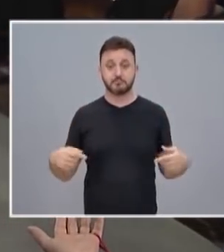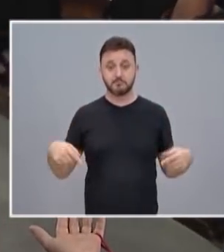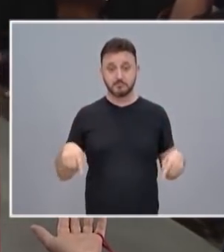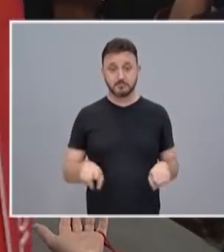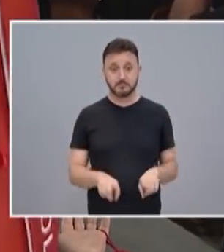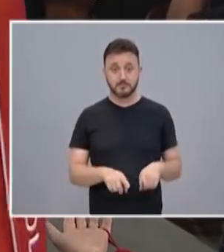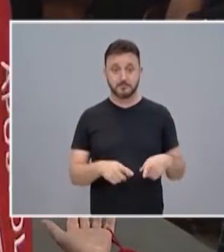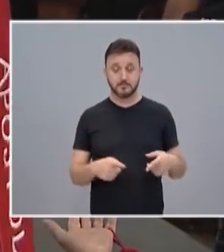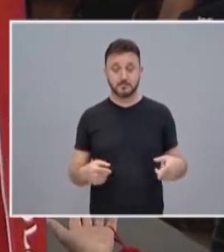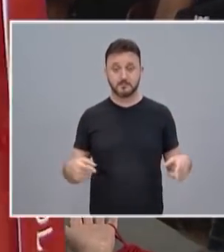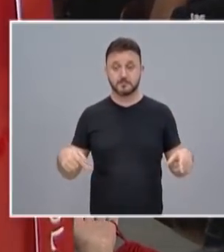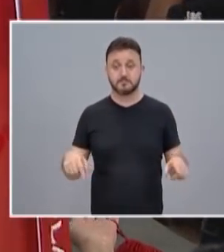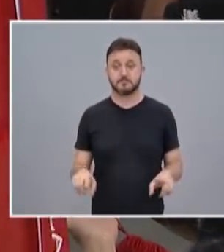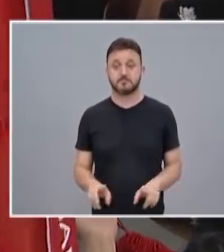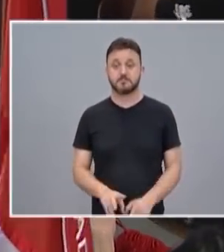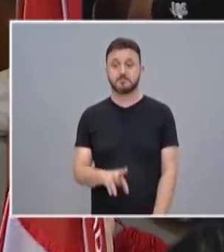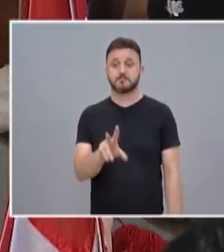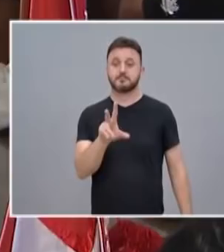desinstalou.